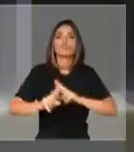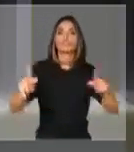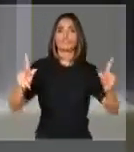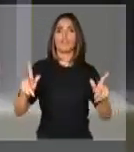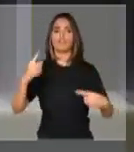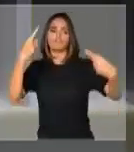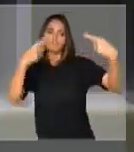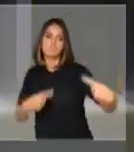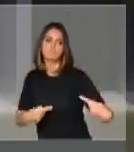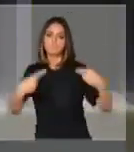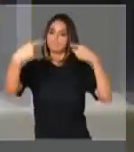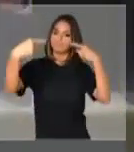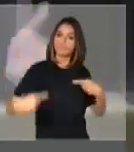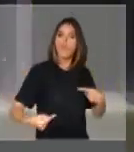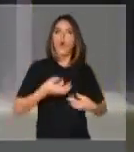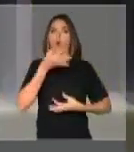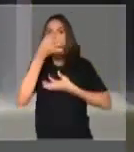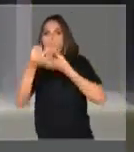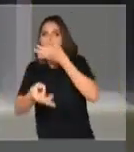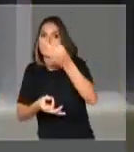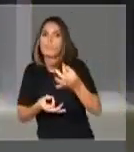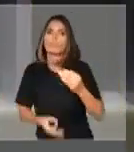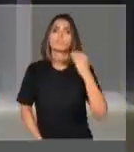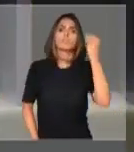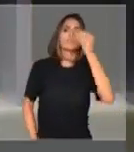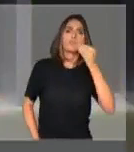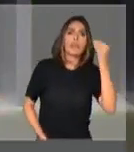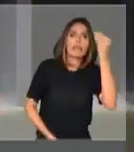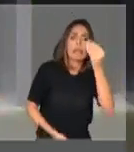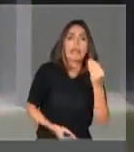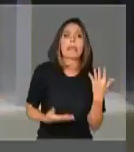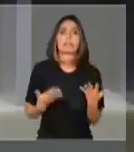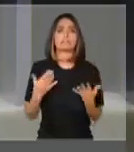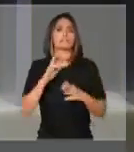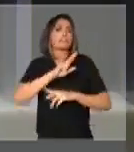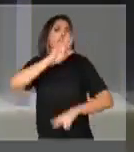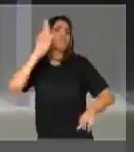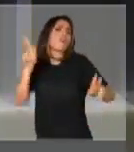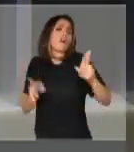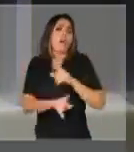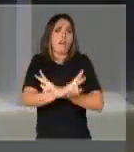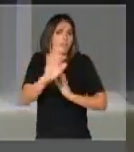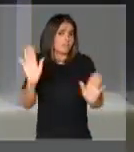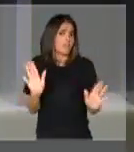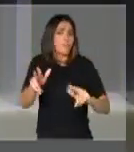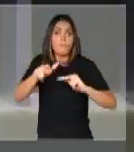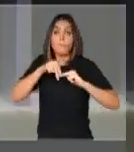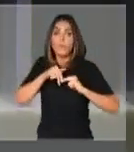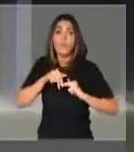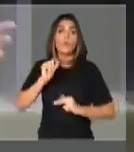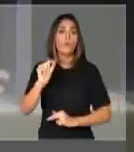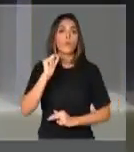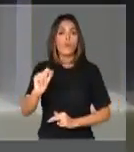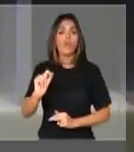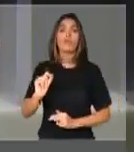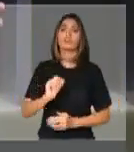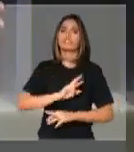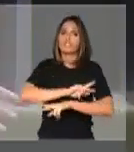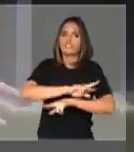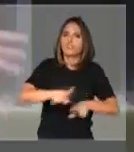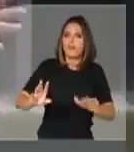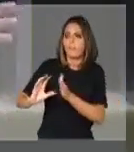para trazer opiniões de experiências de vida diferentes. É por isso que existem